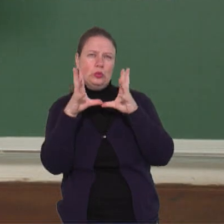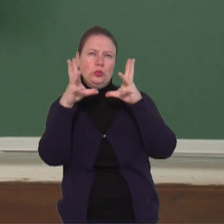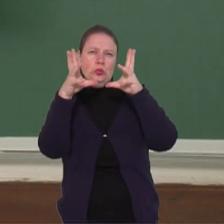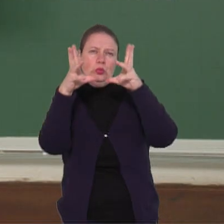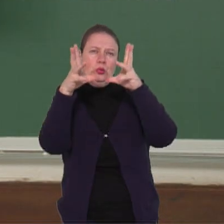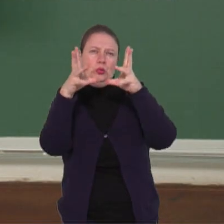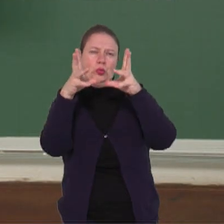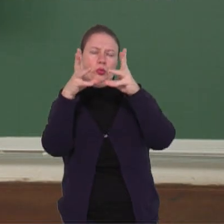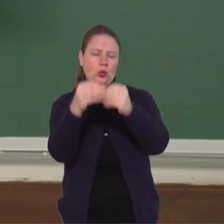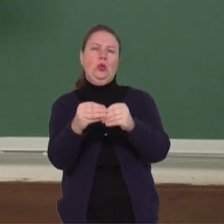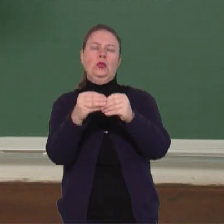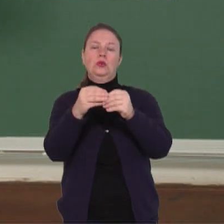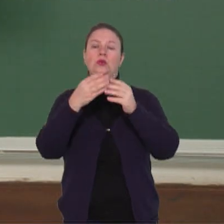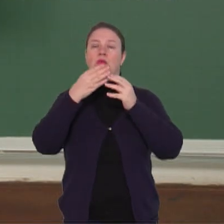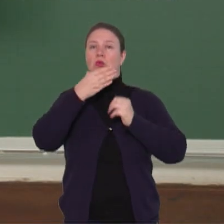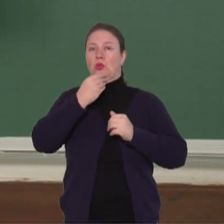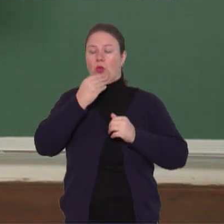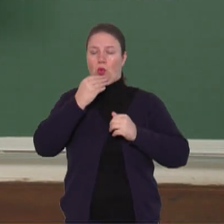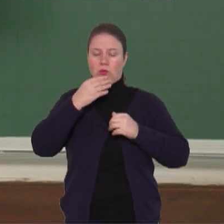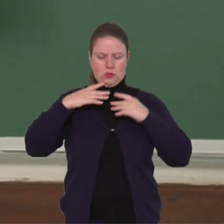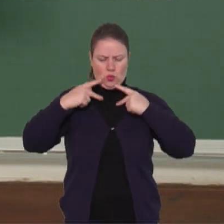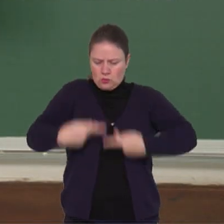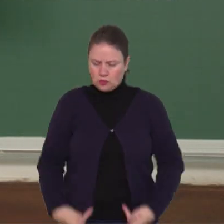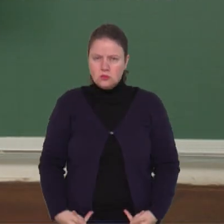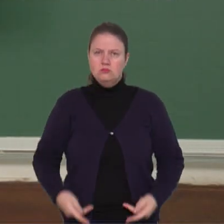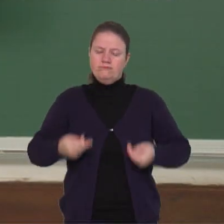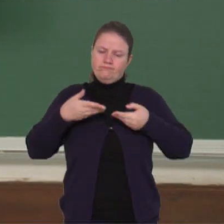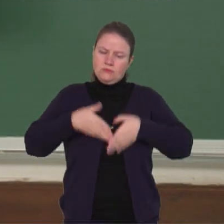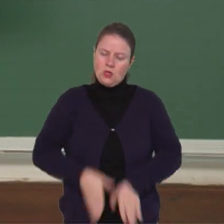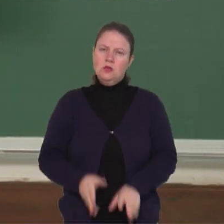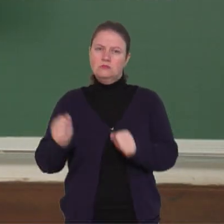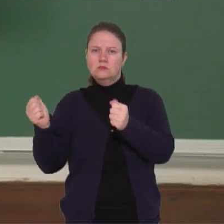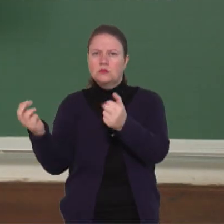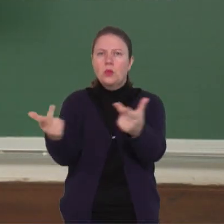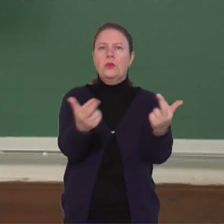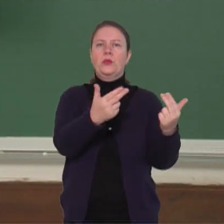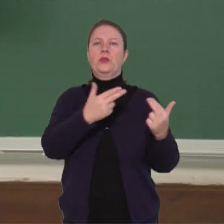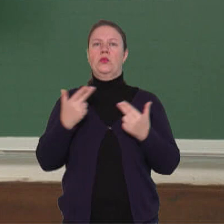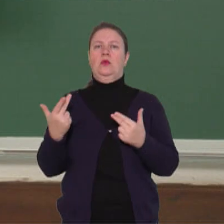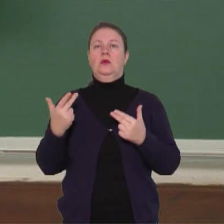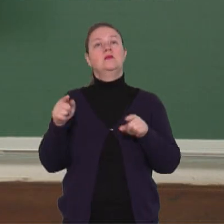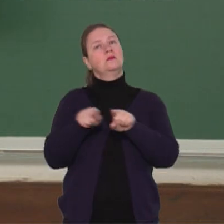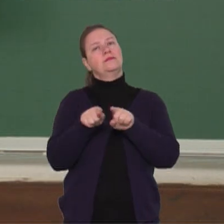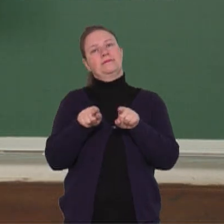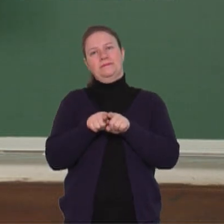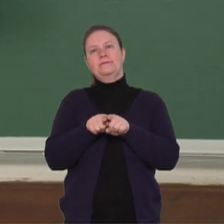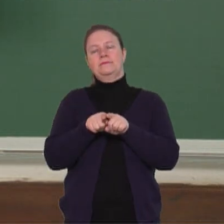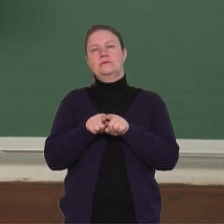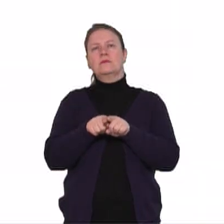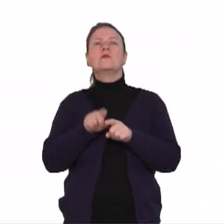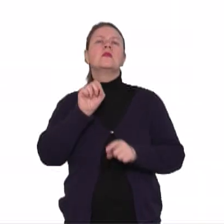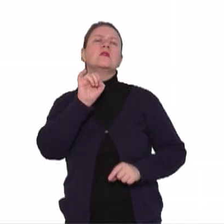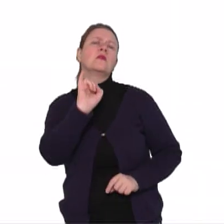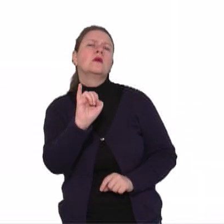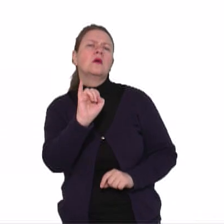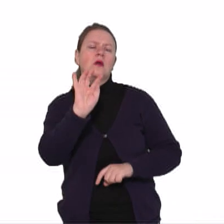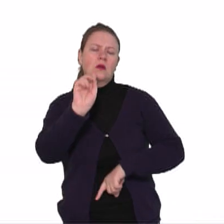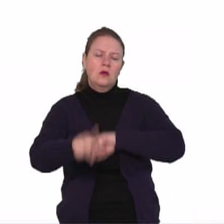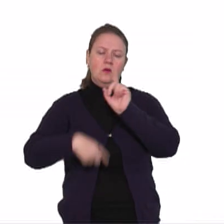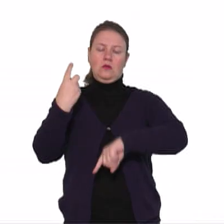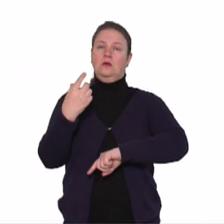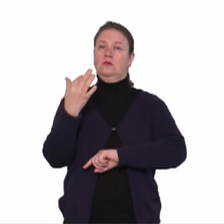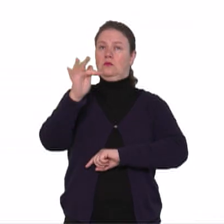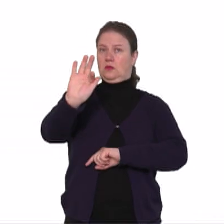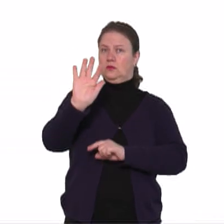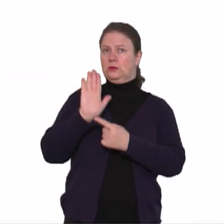O que significa isso? Qual que é a importância disso? Então a gente vai entender um pouquinho melhor isso também. Será que a Revolução Francesa